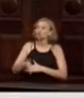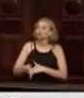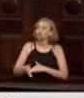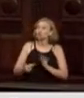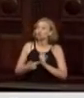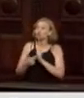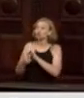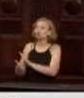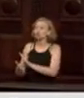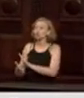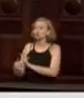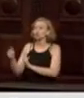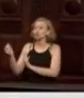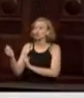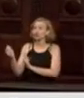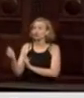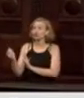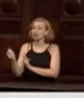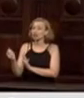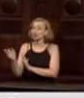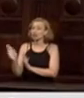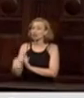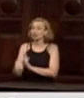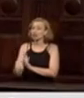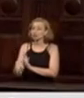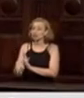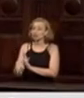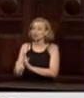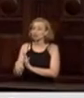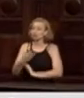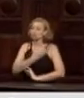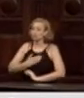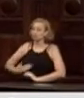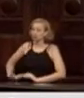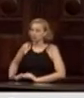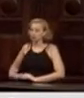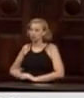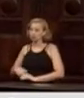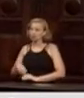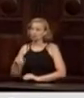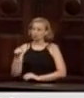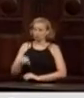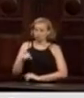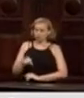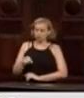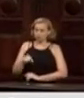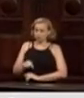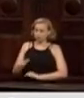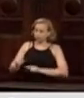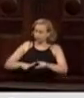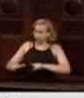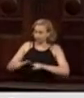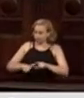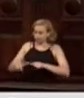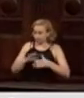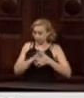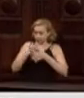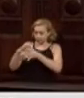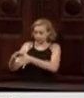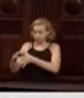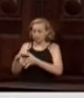a reprovação das contas do governador, que foi encaminhado aqui nessa casa e, com o trabalho do seu líder do governo,